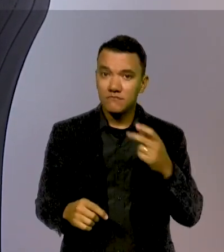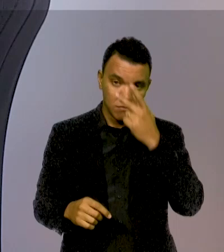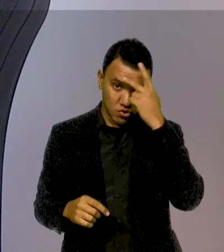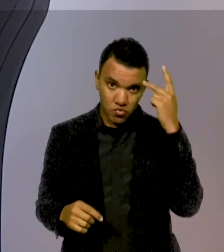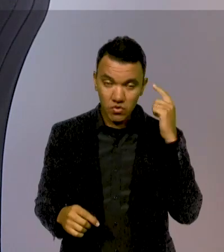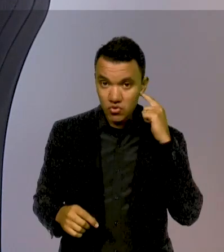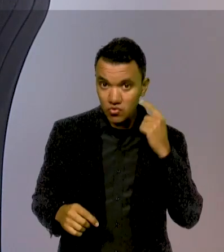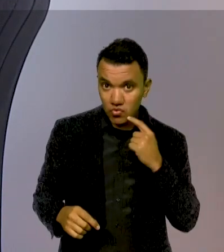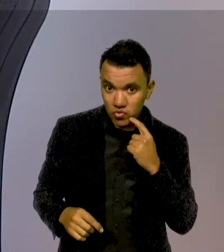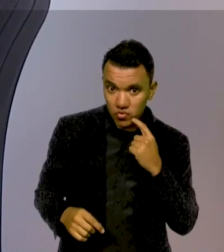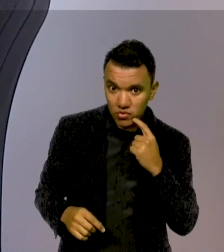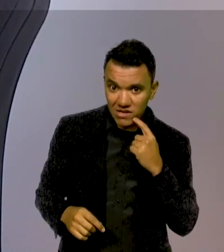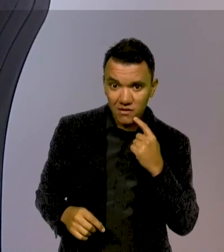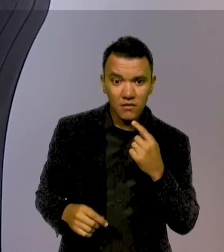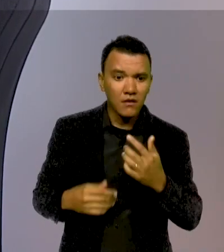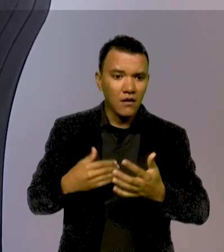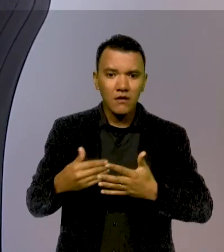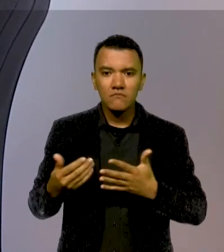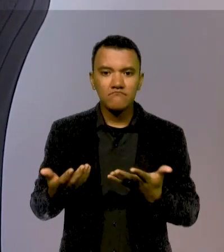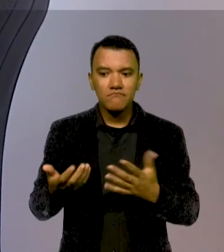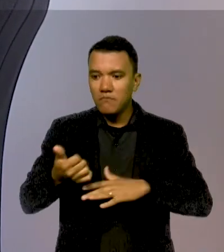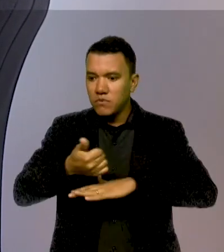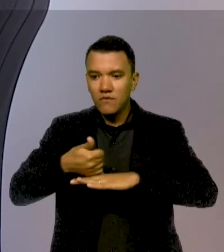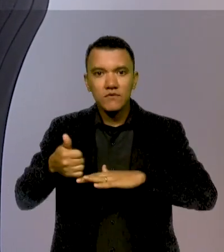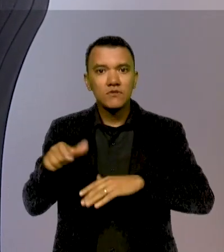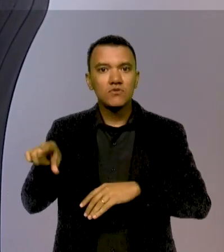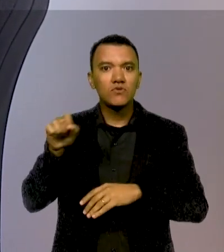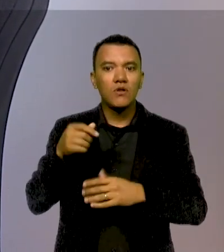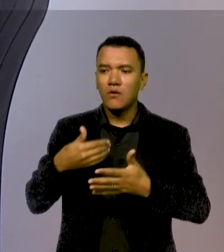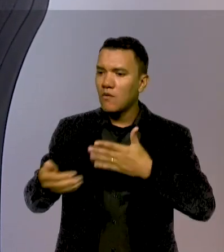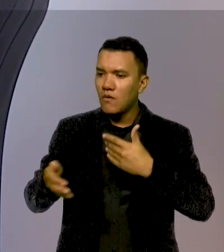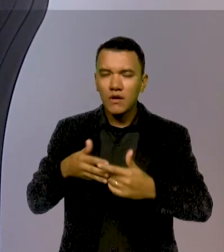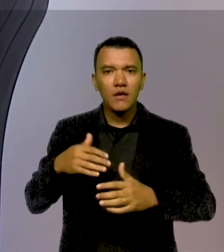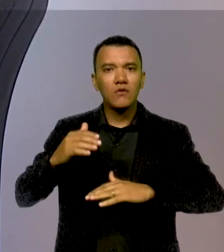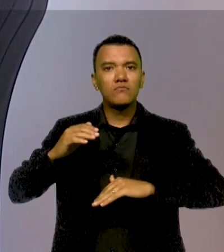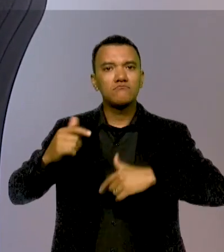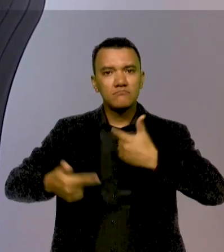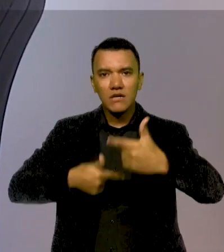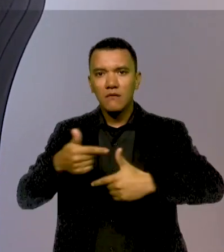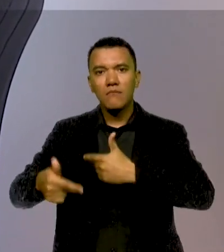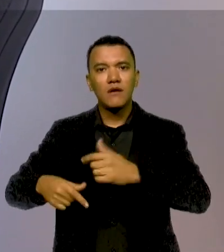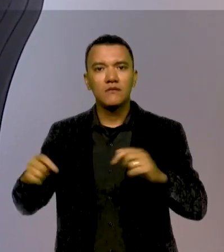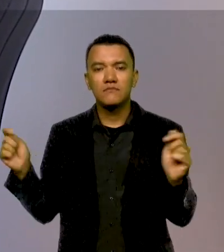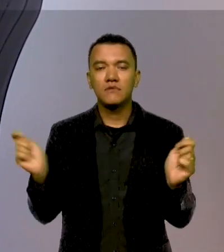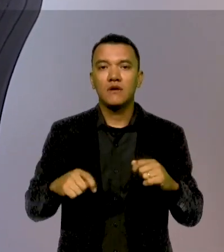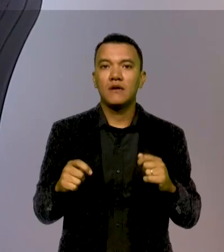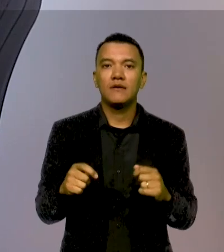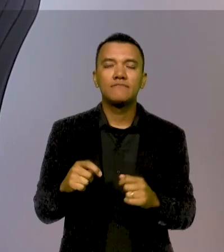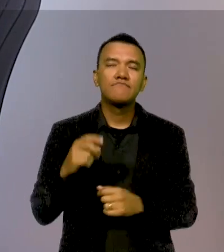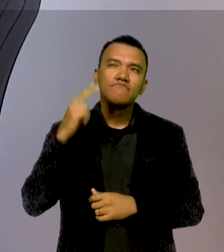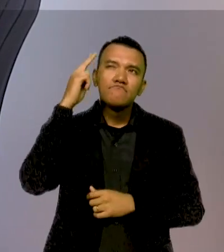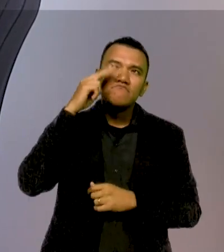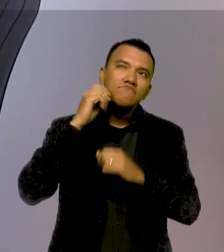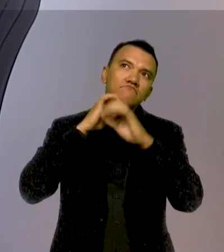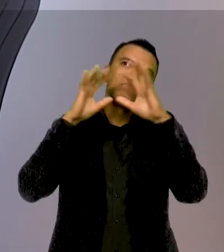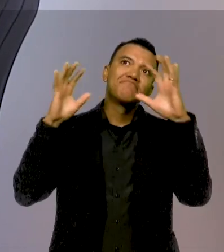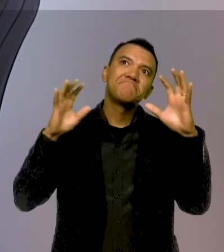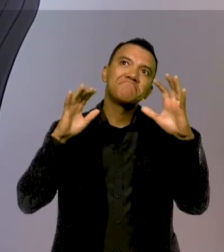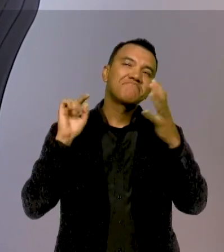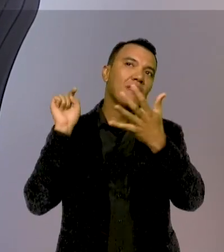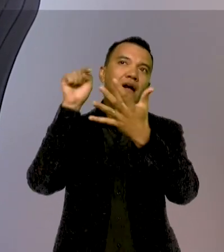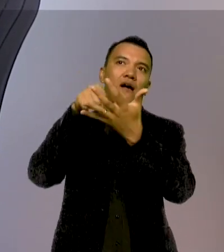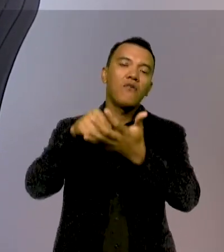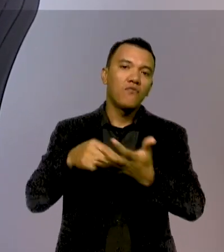ele ser o que ele quiser profissionalmente, ele alcançar, ele sonhar